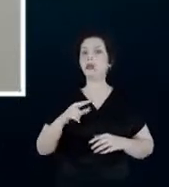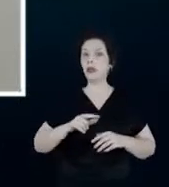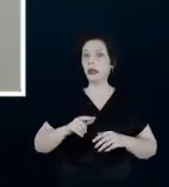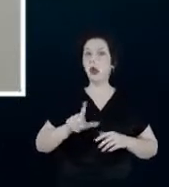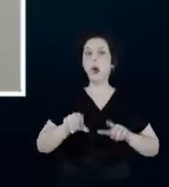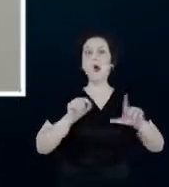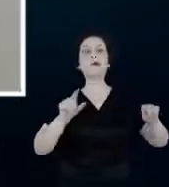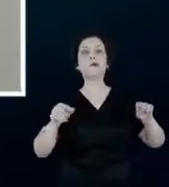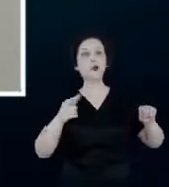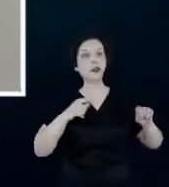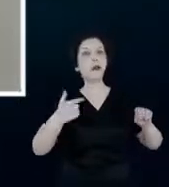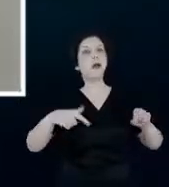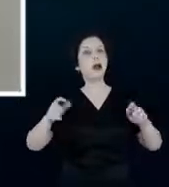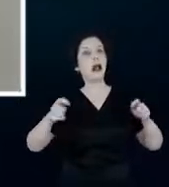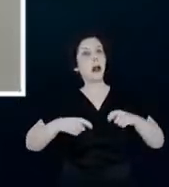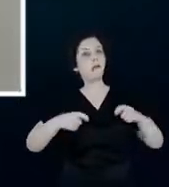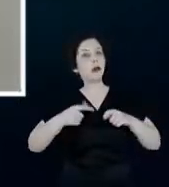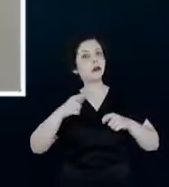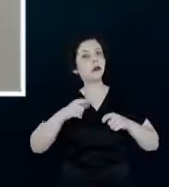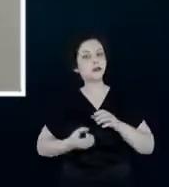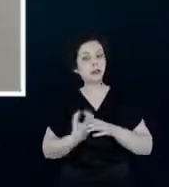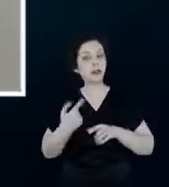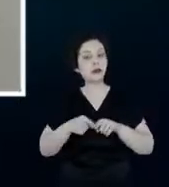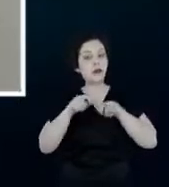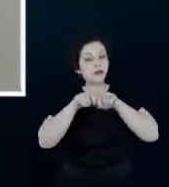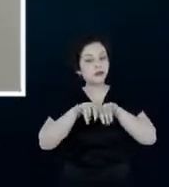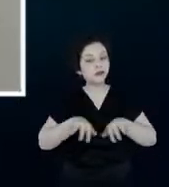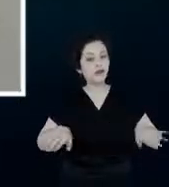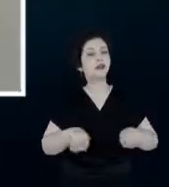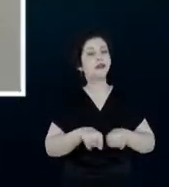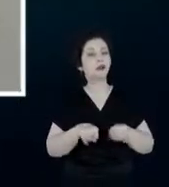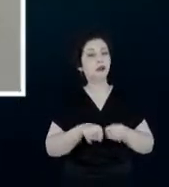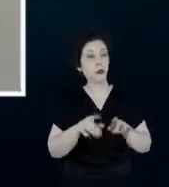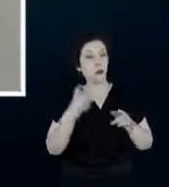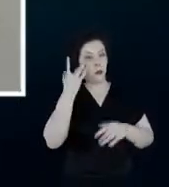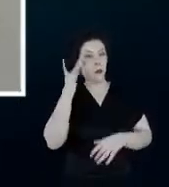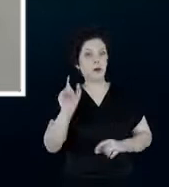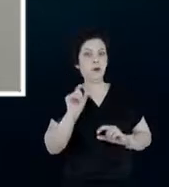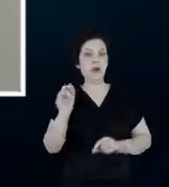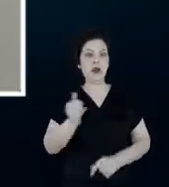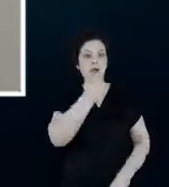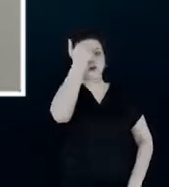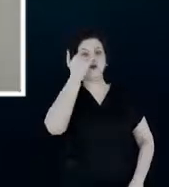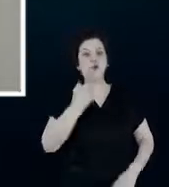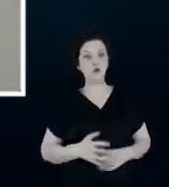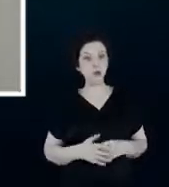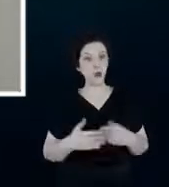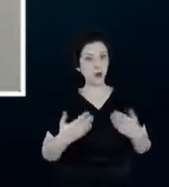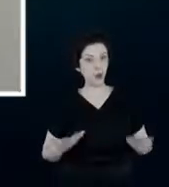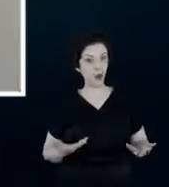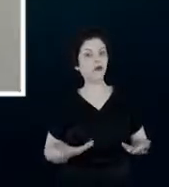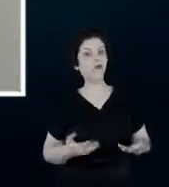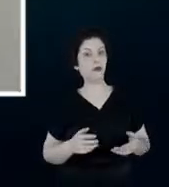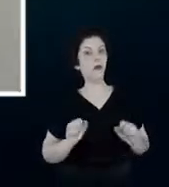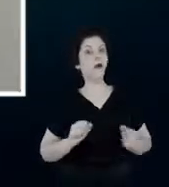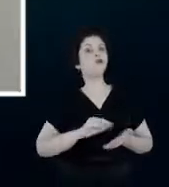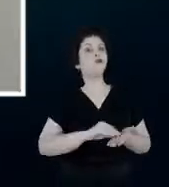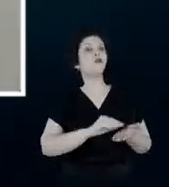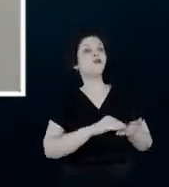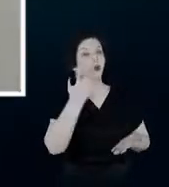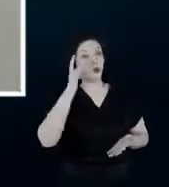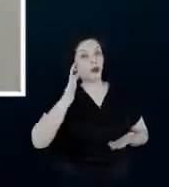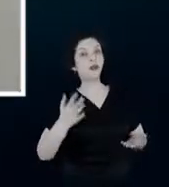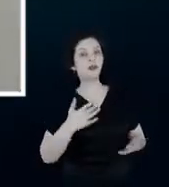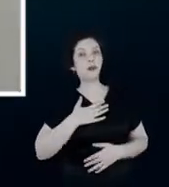ter mais capacidade de geração, ter mais capacidade de transmissão, porque a gente nunca sabe qual recurso eventualmente pode faltar. Então, da